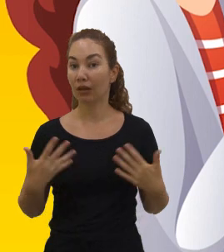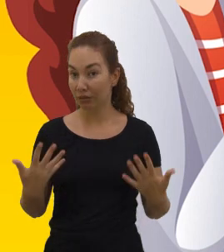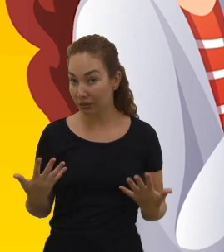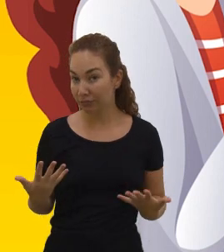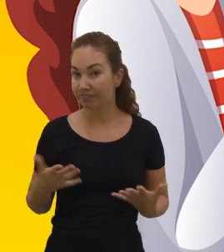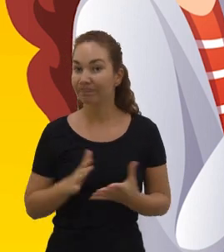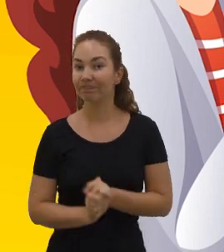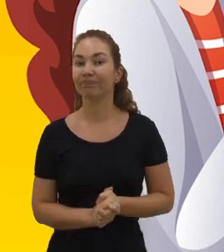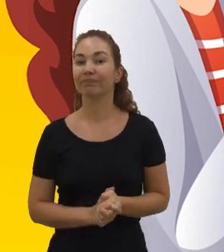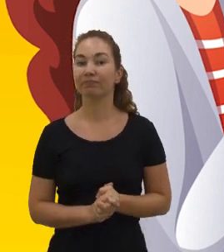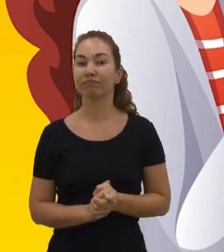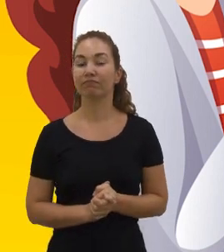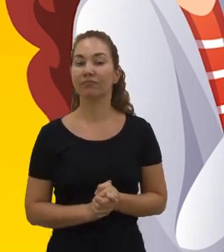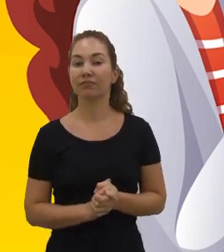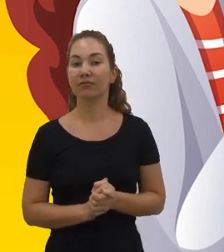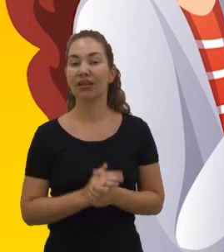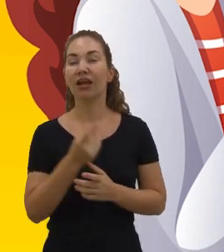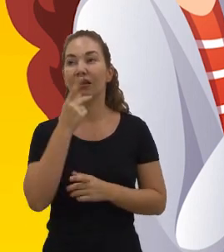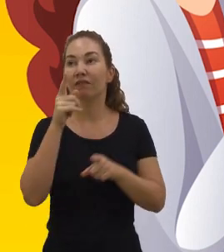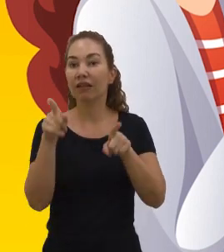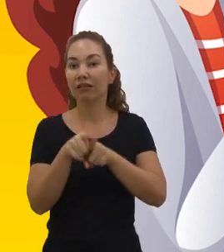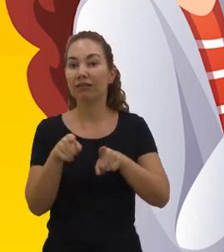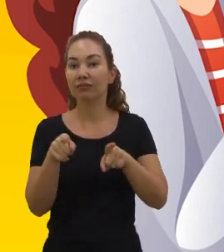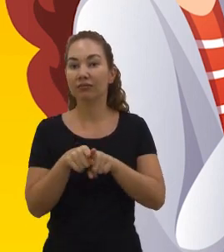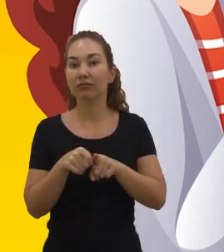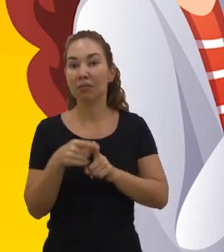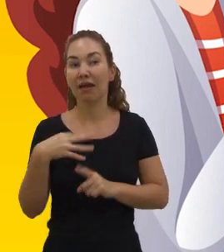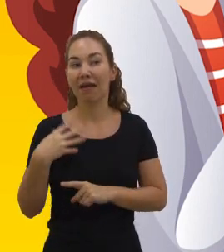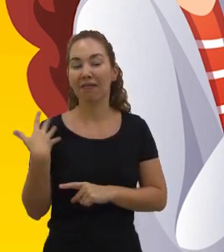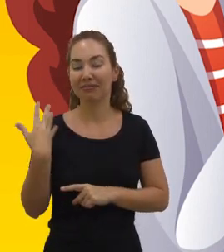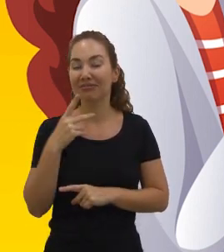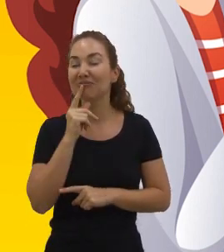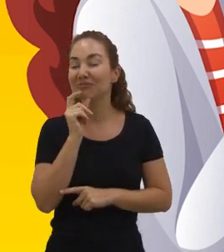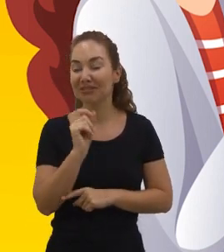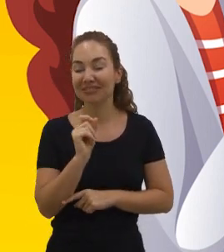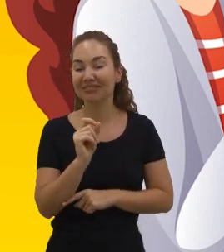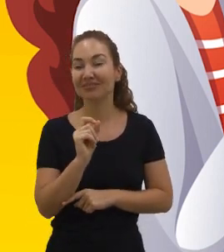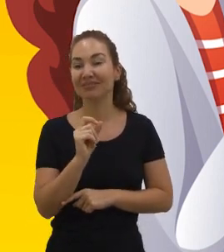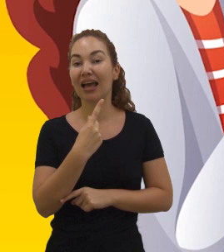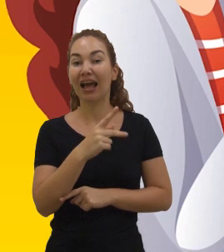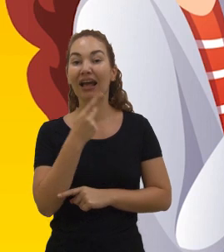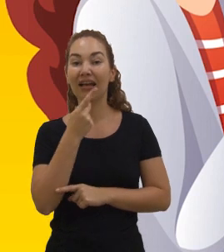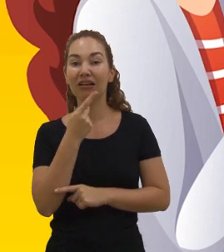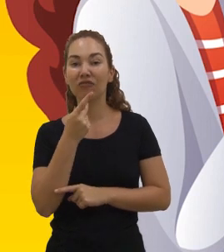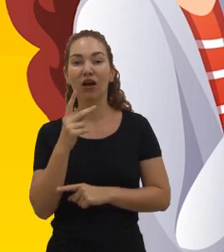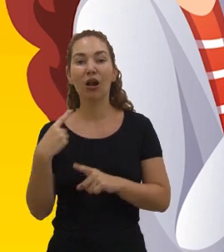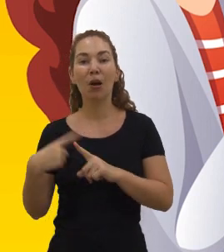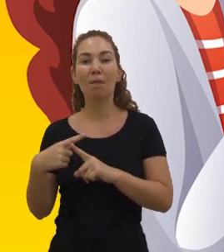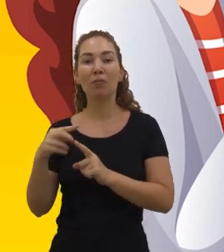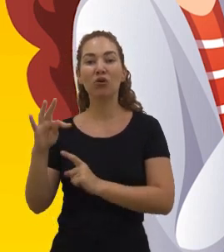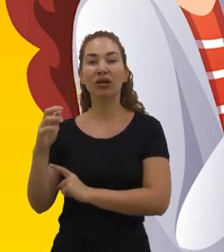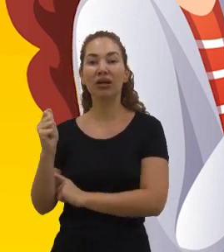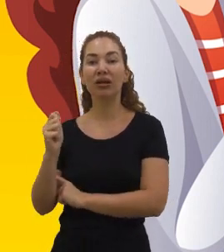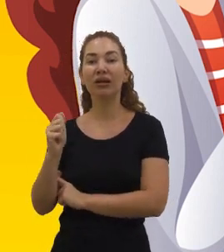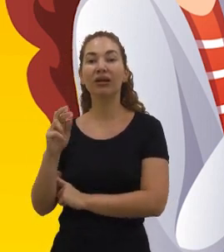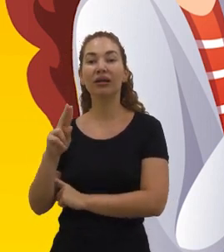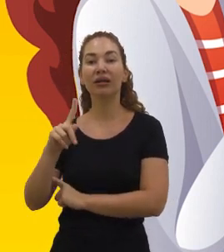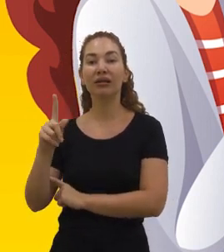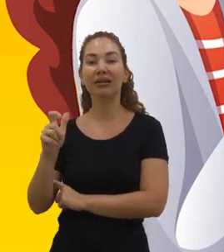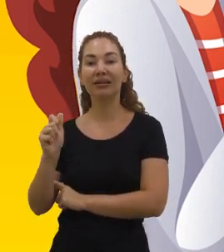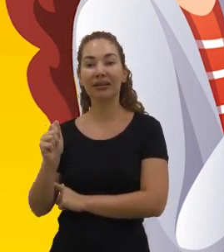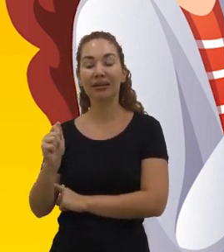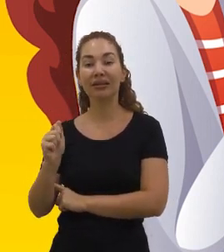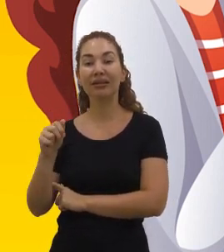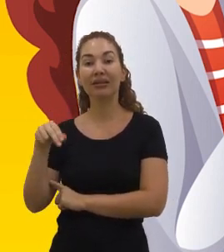Então, dele até menciona, assim, isso que eu achei engraçado. Porque Tarzan era o rei da selva na